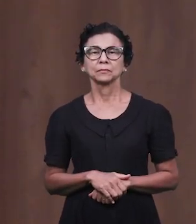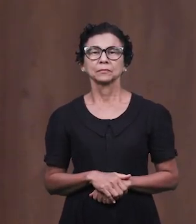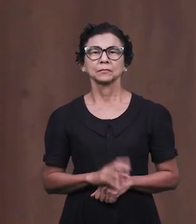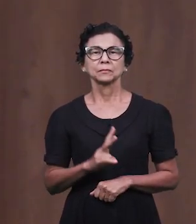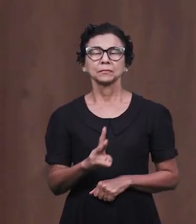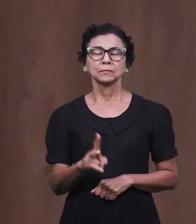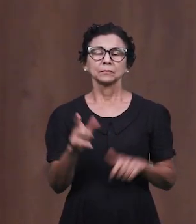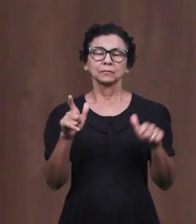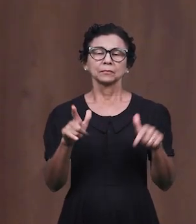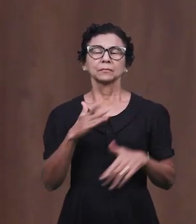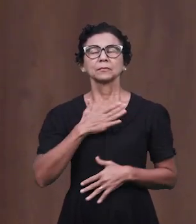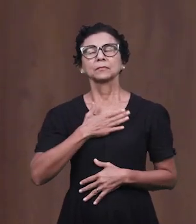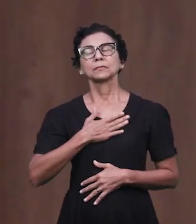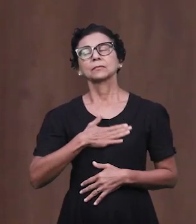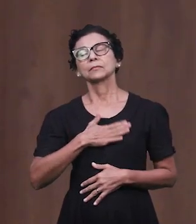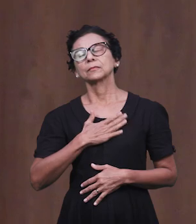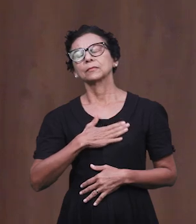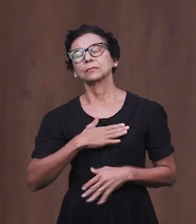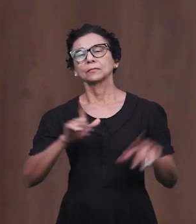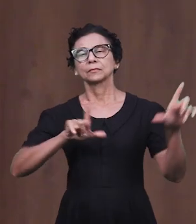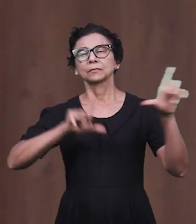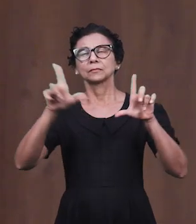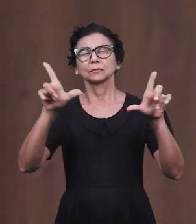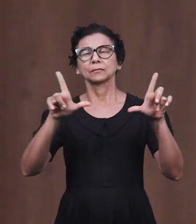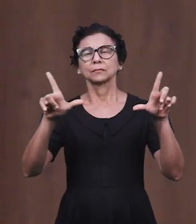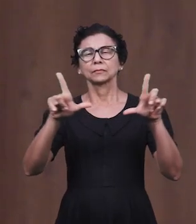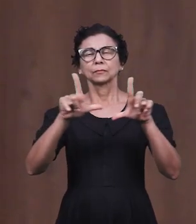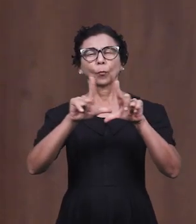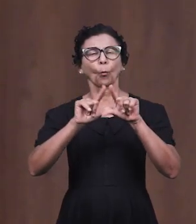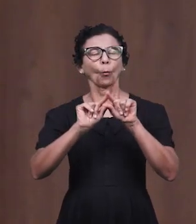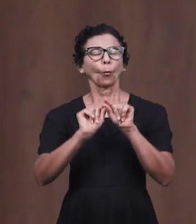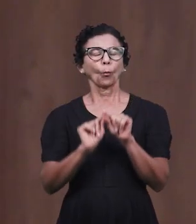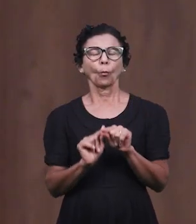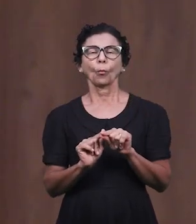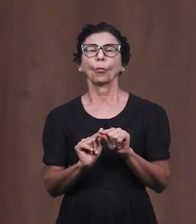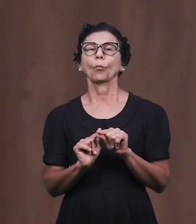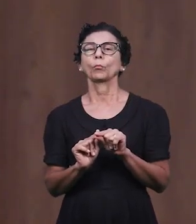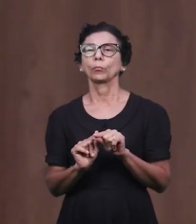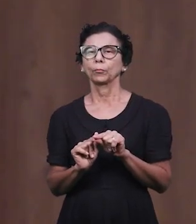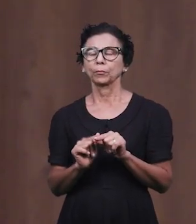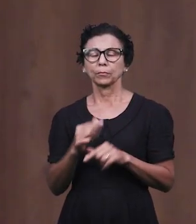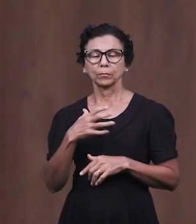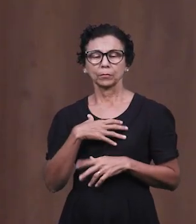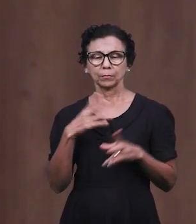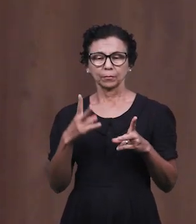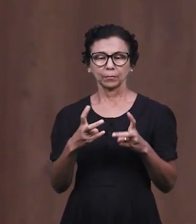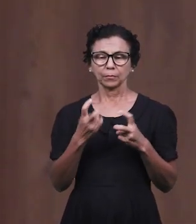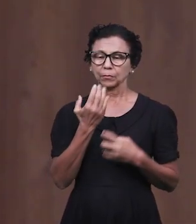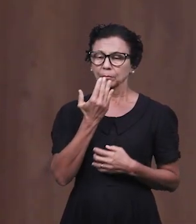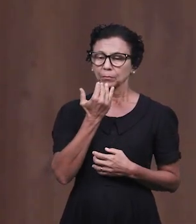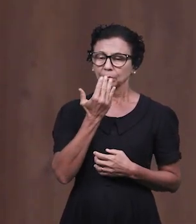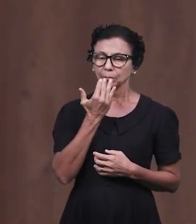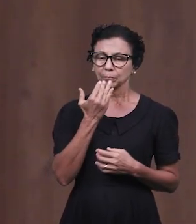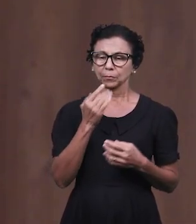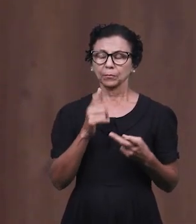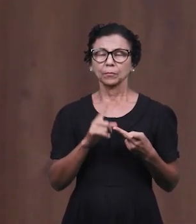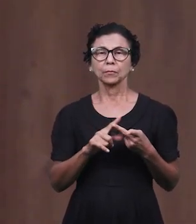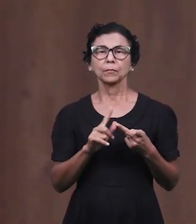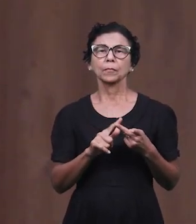se alimentar num local sempre tranquilo, longe de telas, para que a gente possa perceber o que estamos